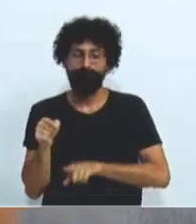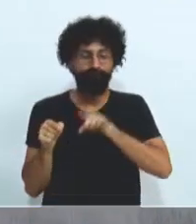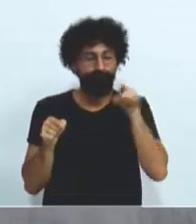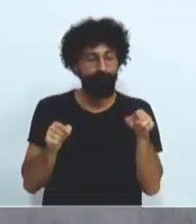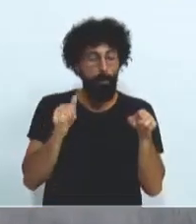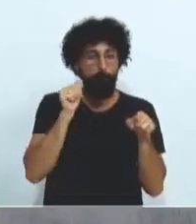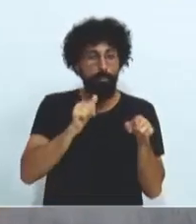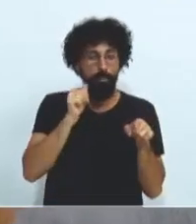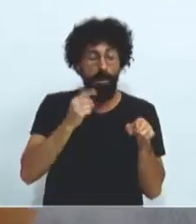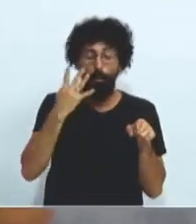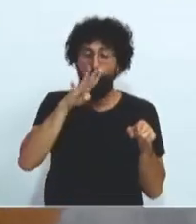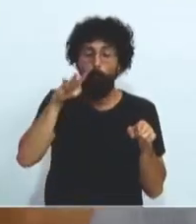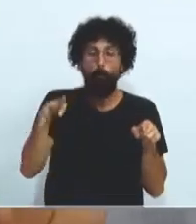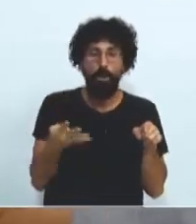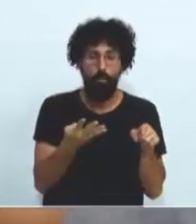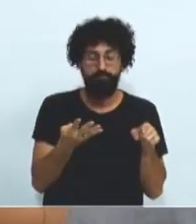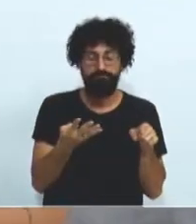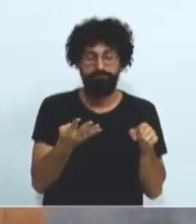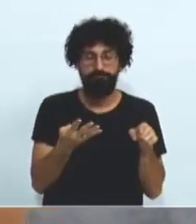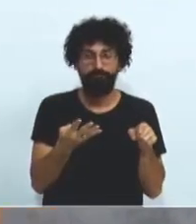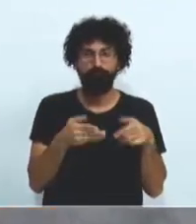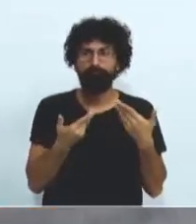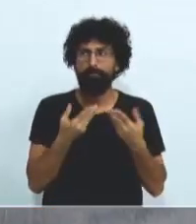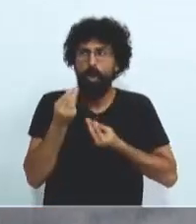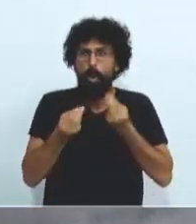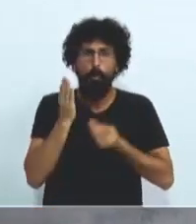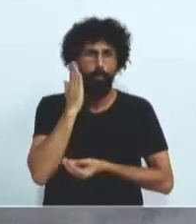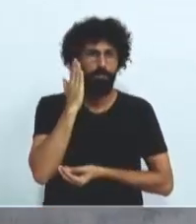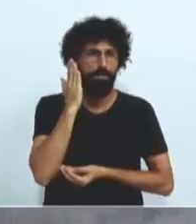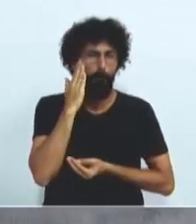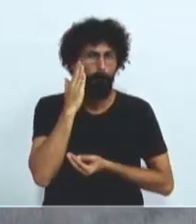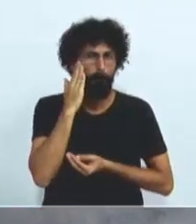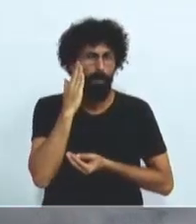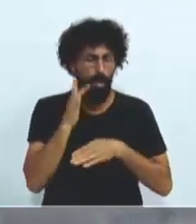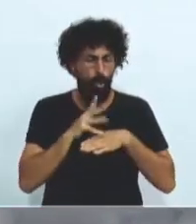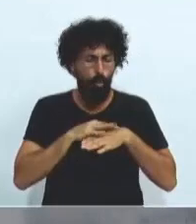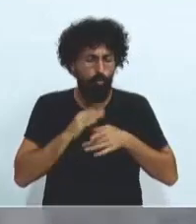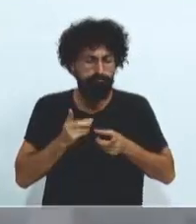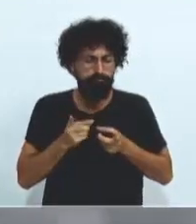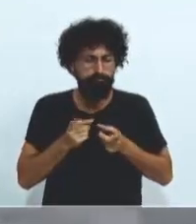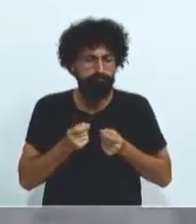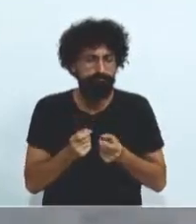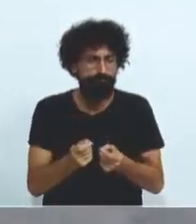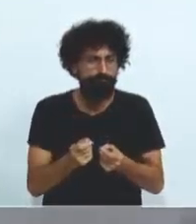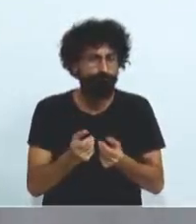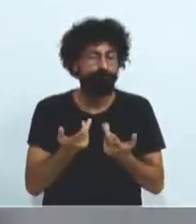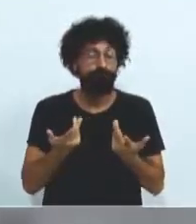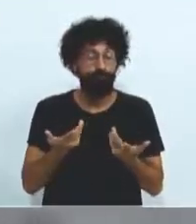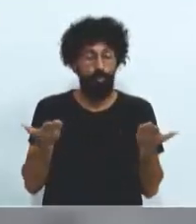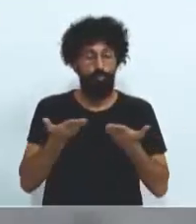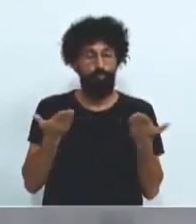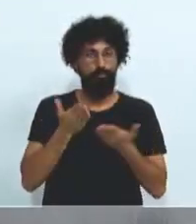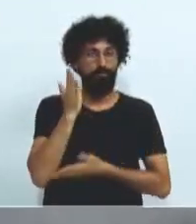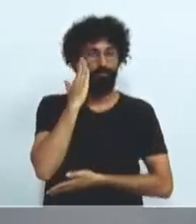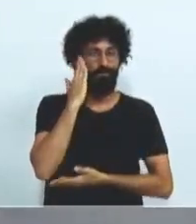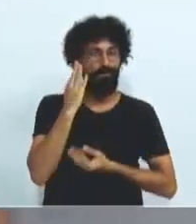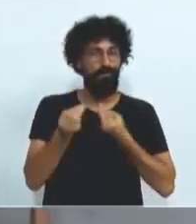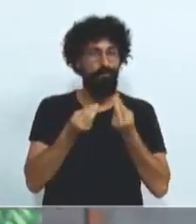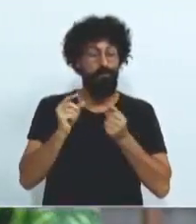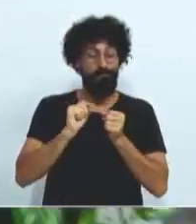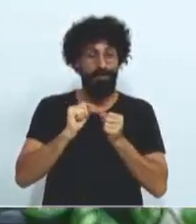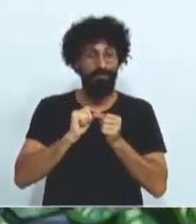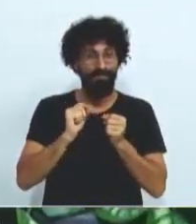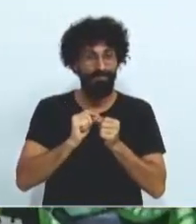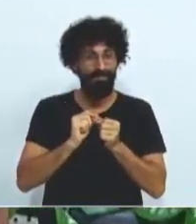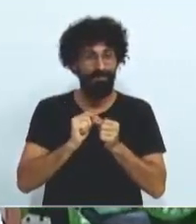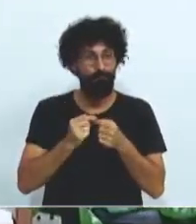em mulheres. Mas como identificar precocemente a doença? Então, para a gente saber um pouquinho mais neste programa de hoje, a gente começa